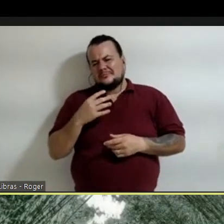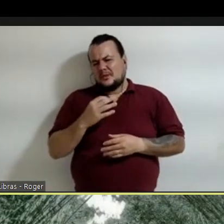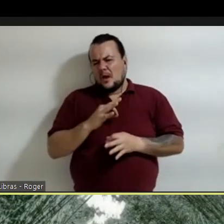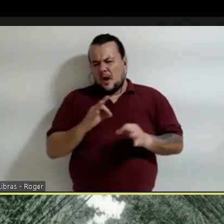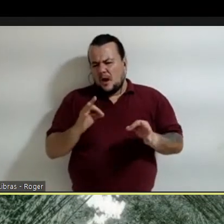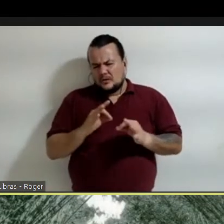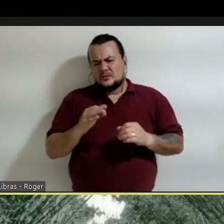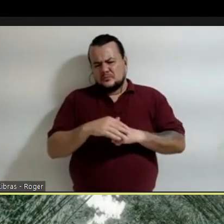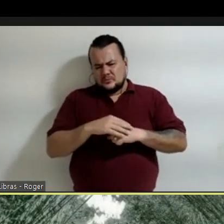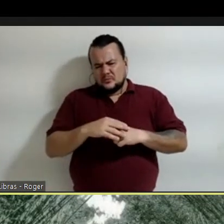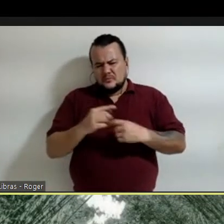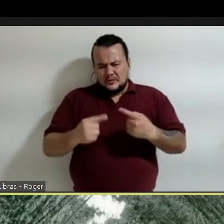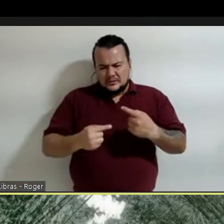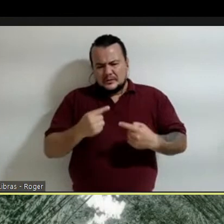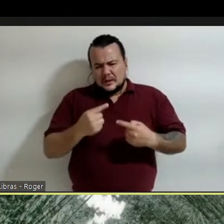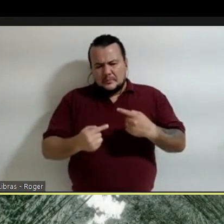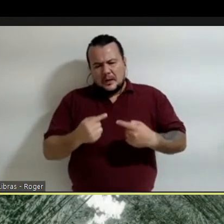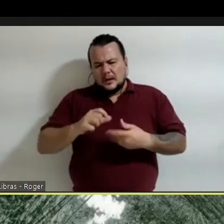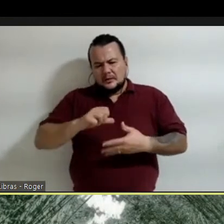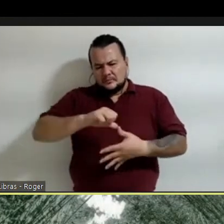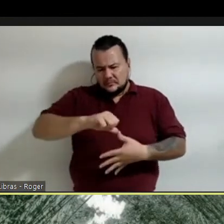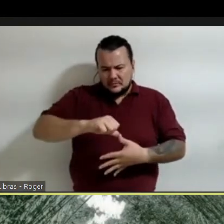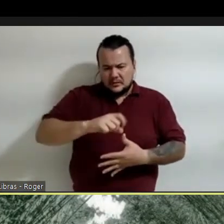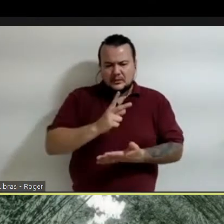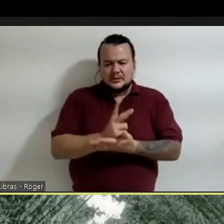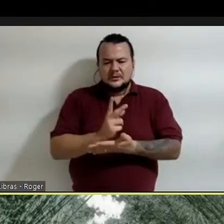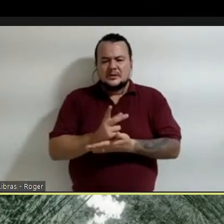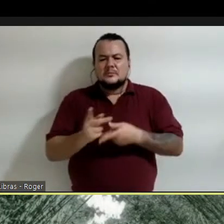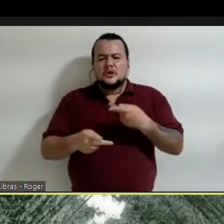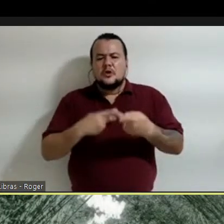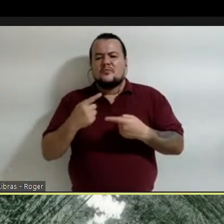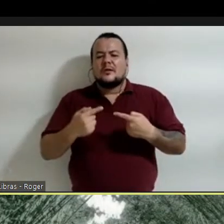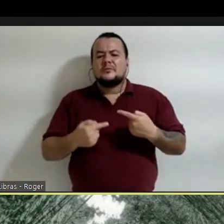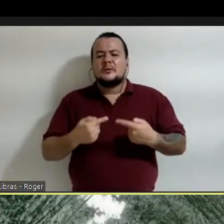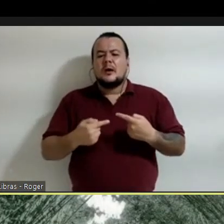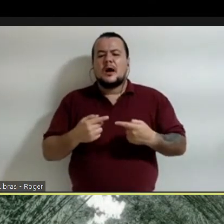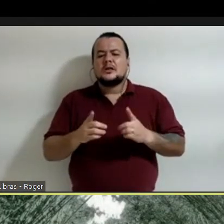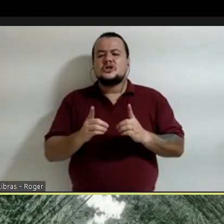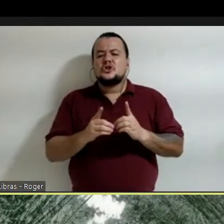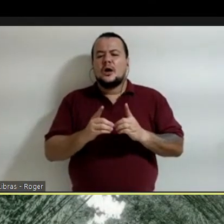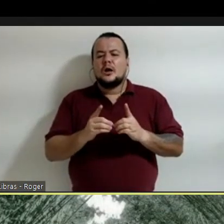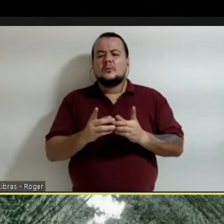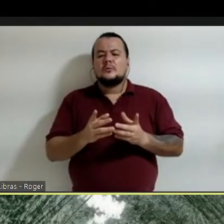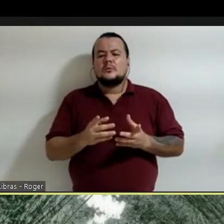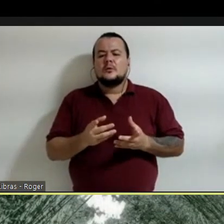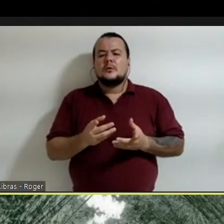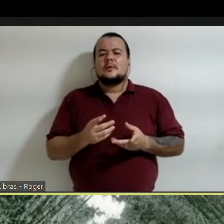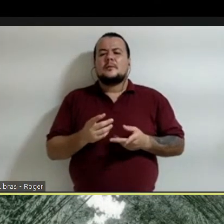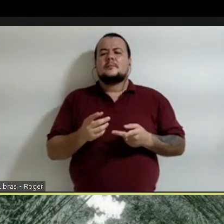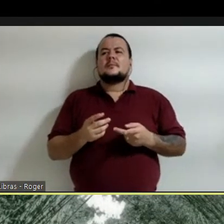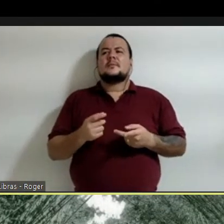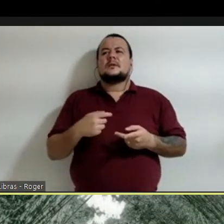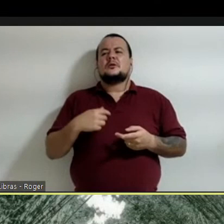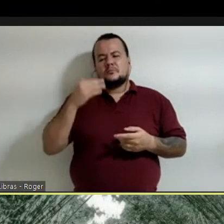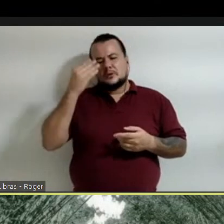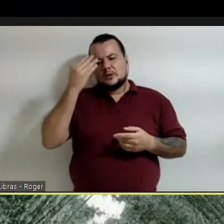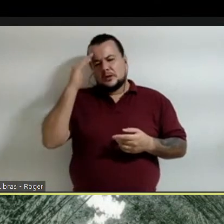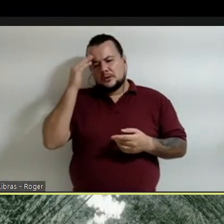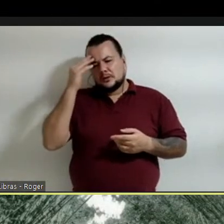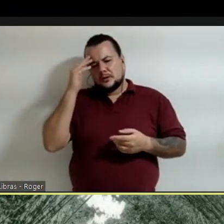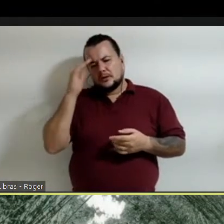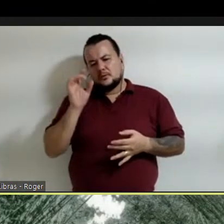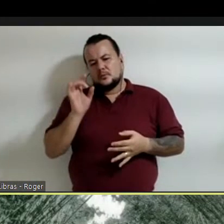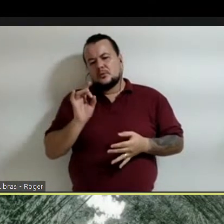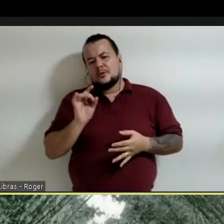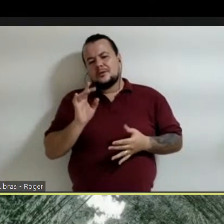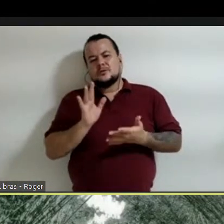Latina. Quando eu digo diálogos, eu entendo que não só algo que se